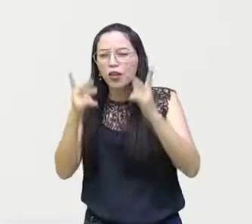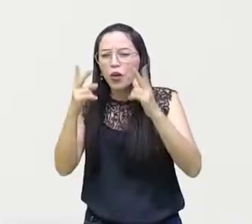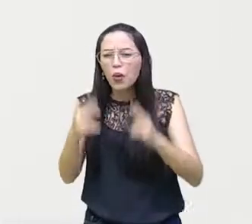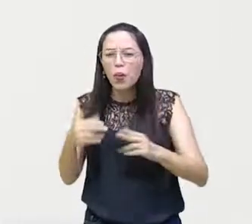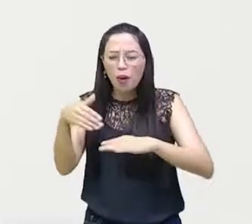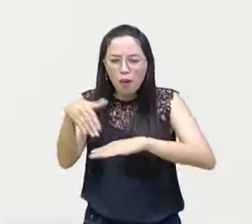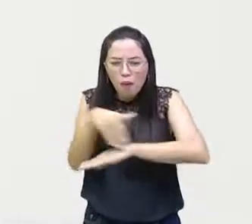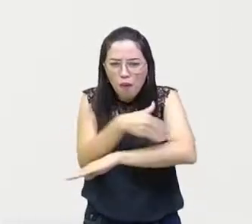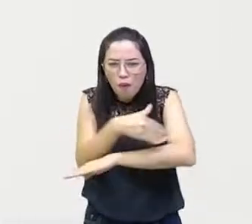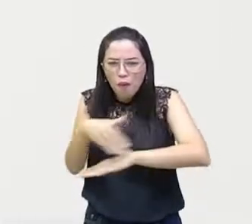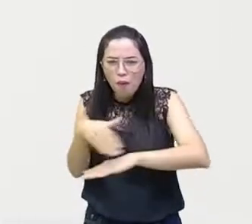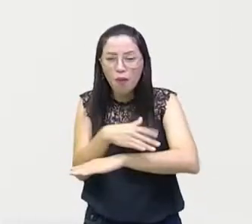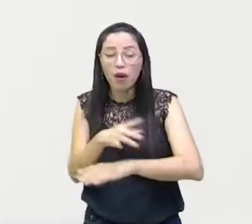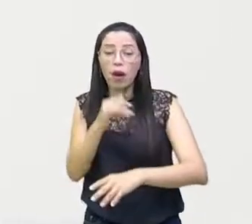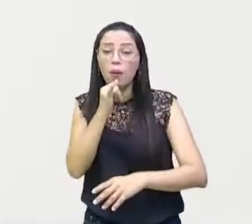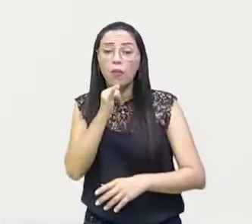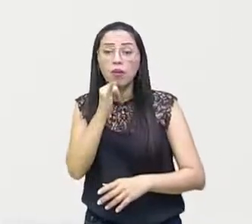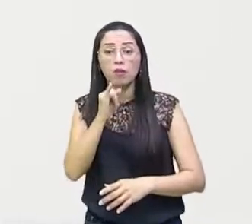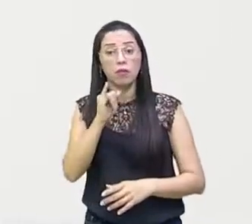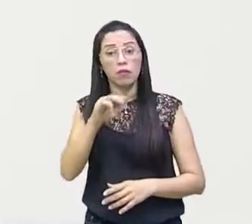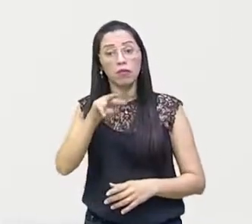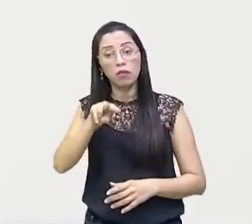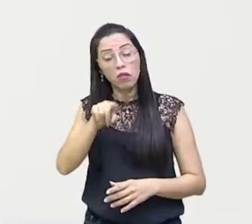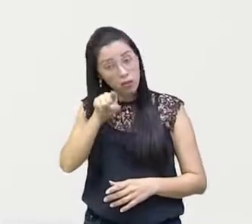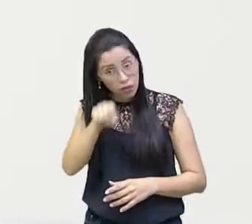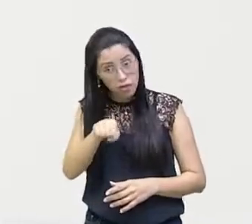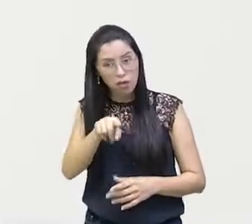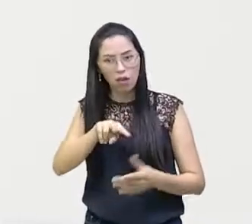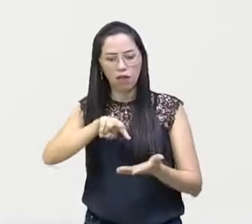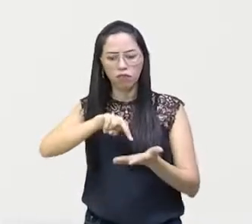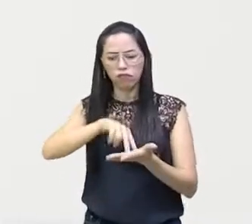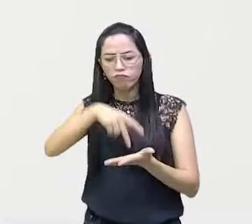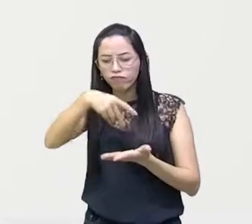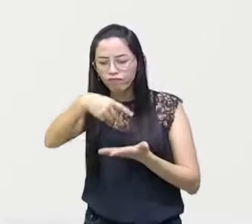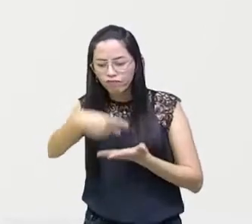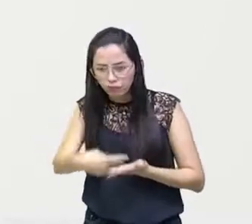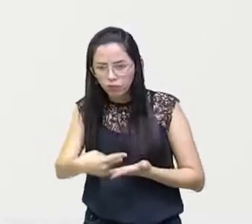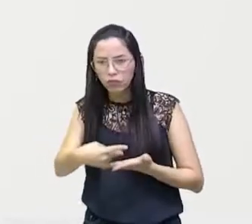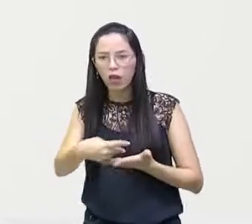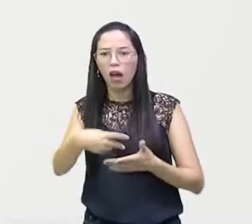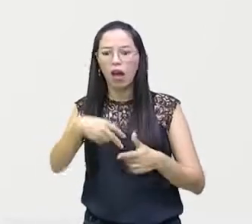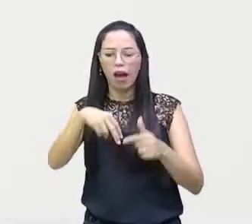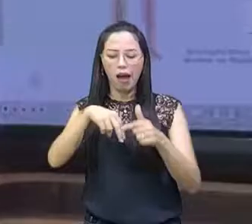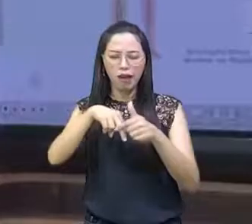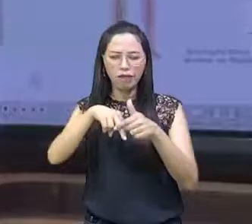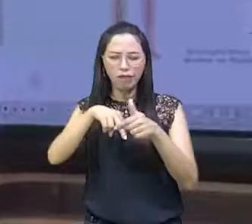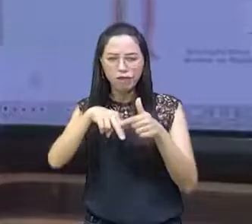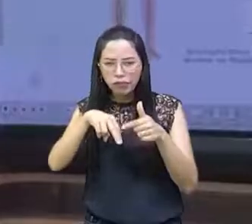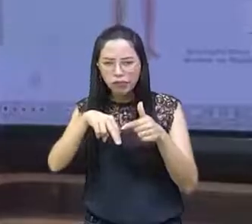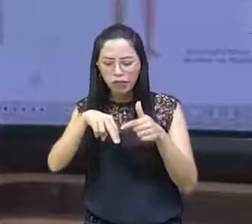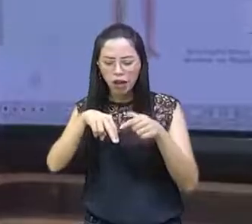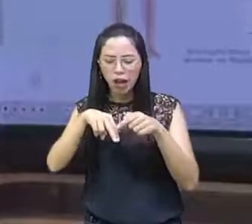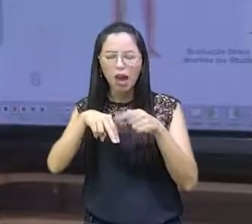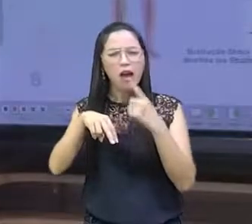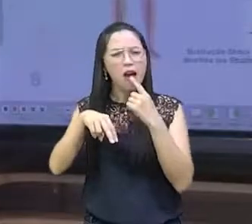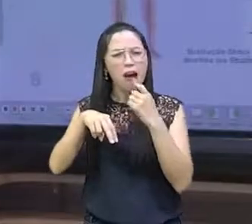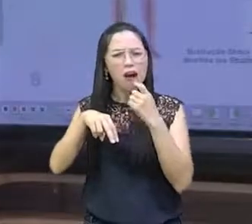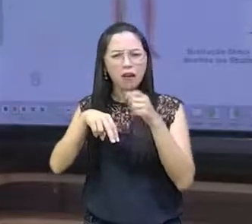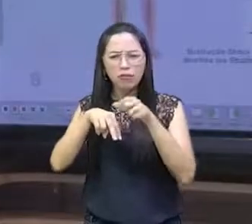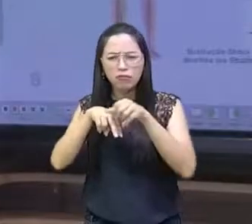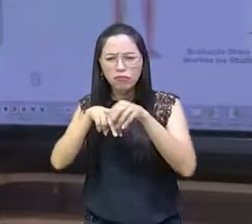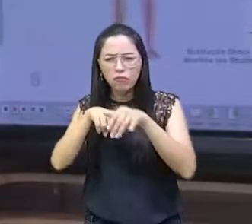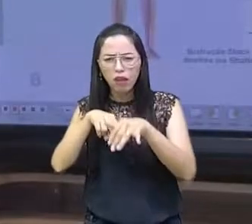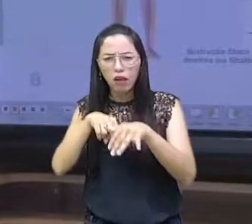do seu corpo, lá com certeza você vai encontrar sangue, porque o nosso corpo é composto tanto de